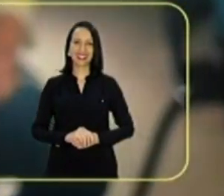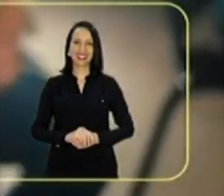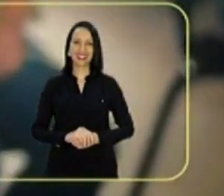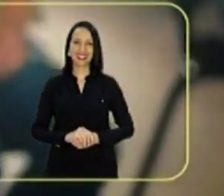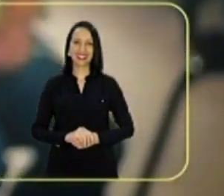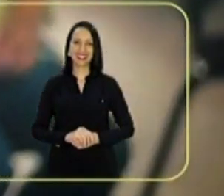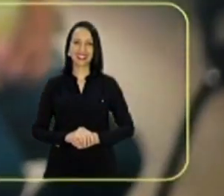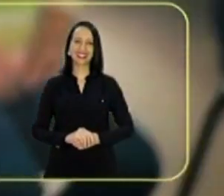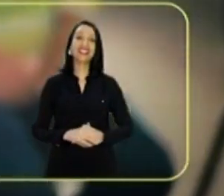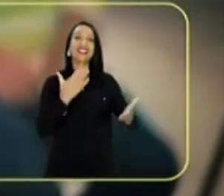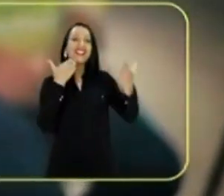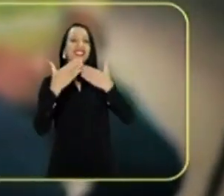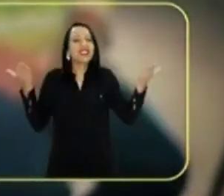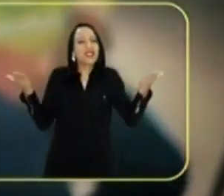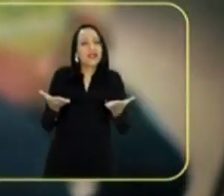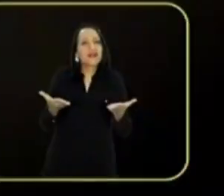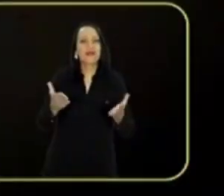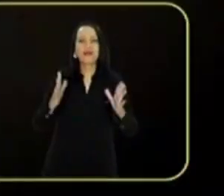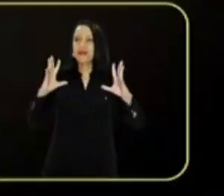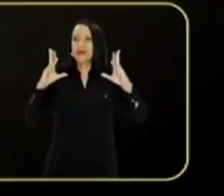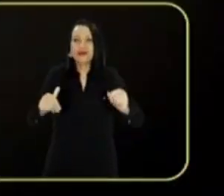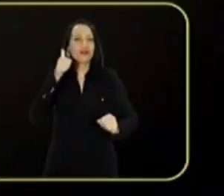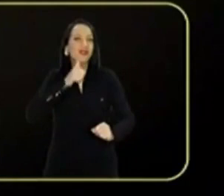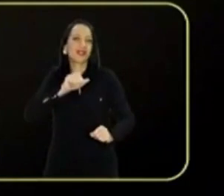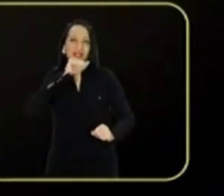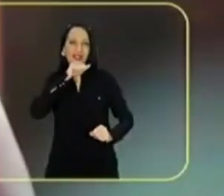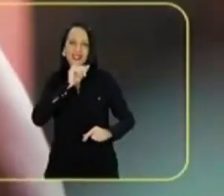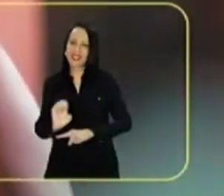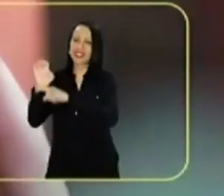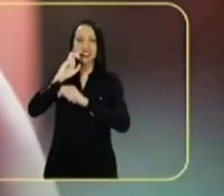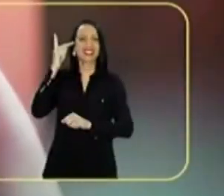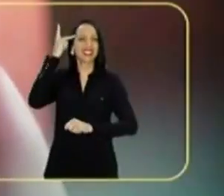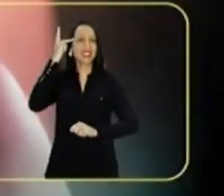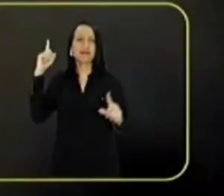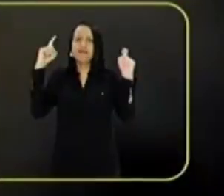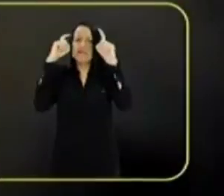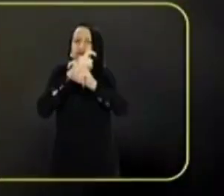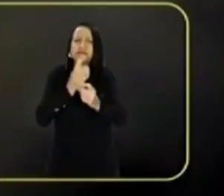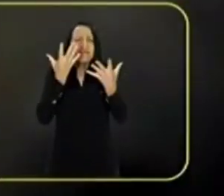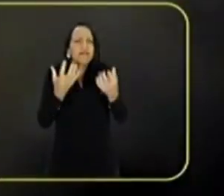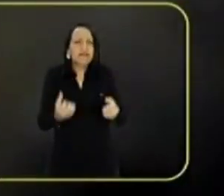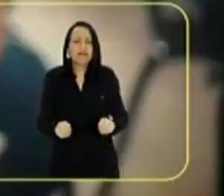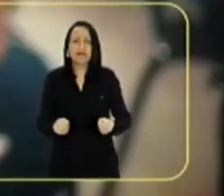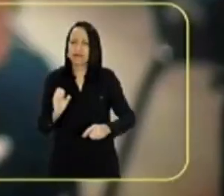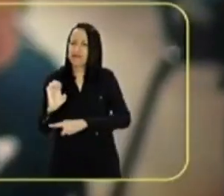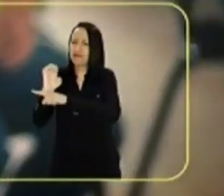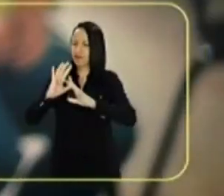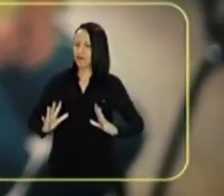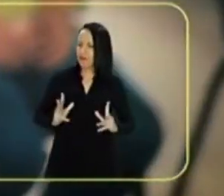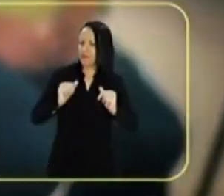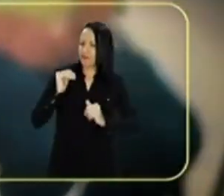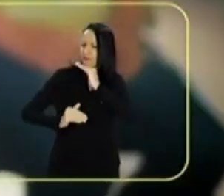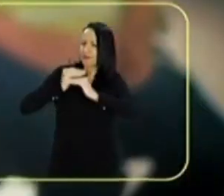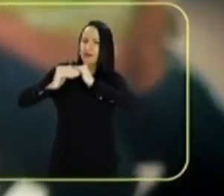A minha conversa hoje é com todas as mães de São Paulo. E é realmente difícil aceitar que no estado mais rico e desenvolvido do Brasil